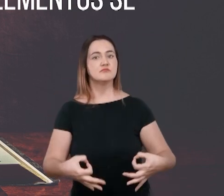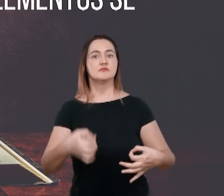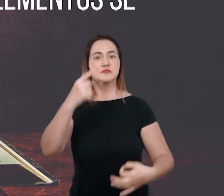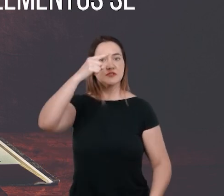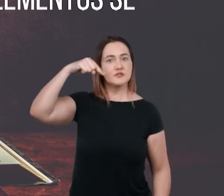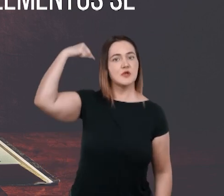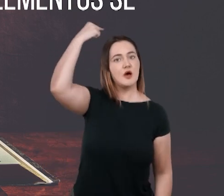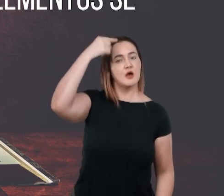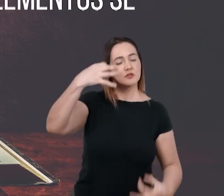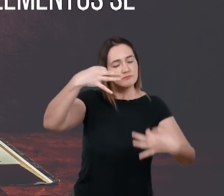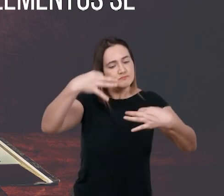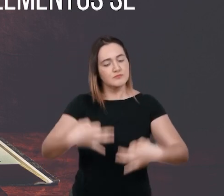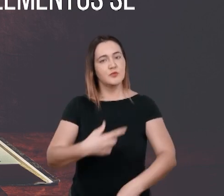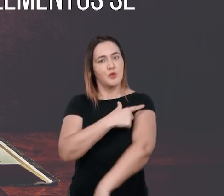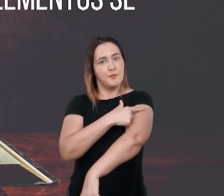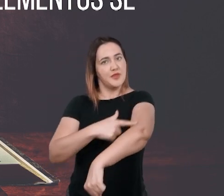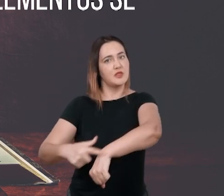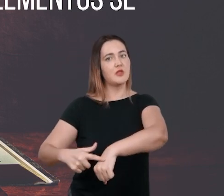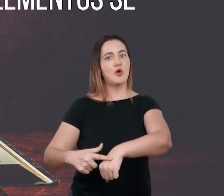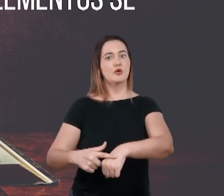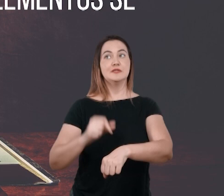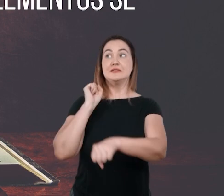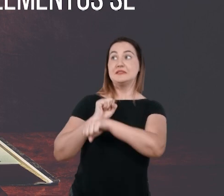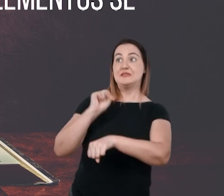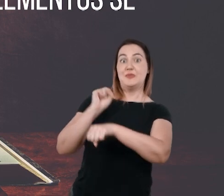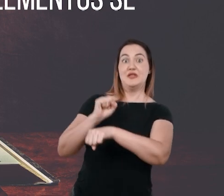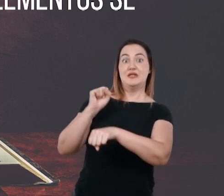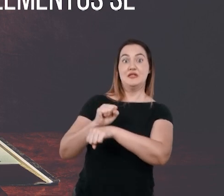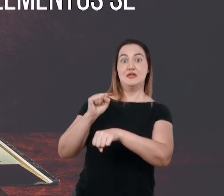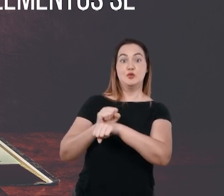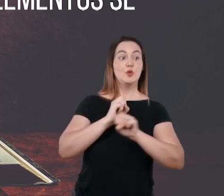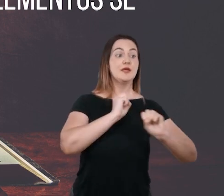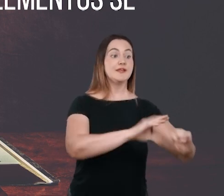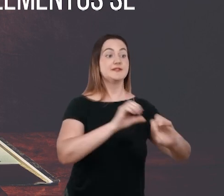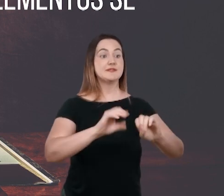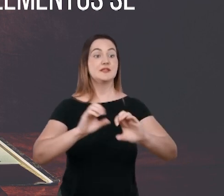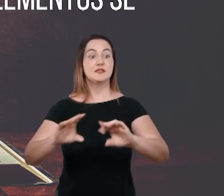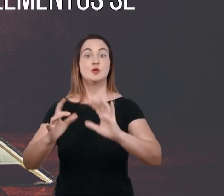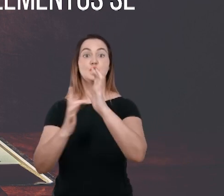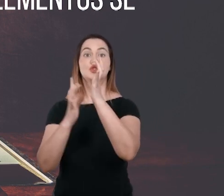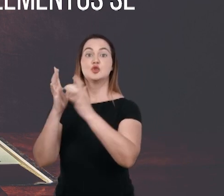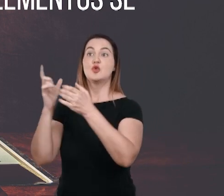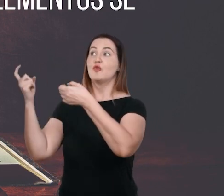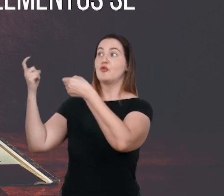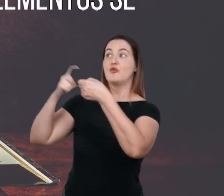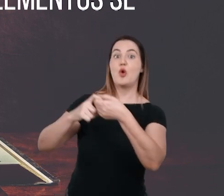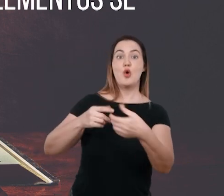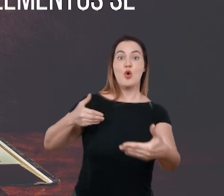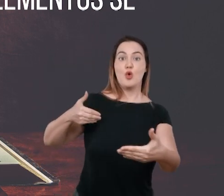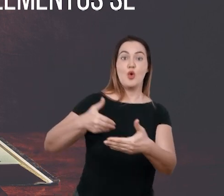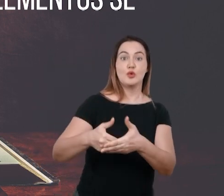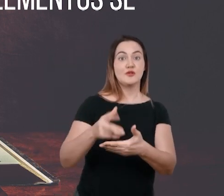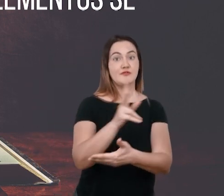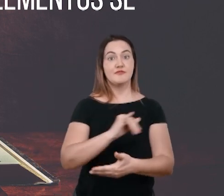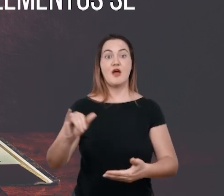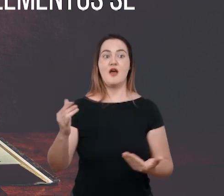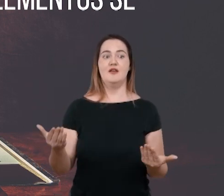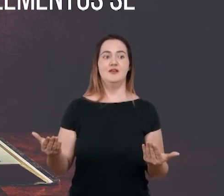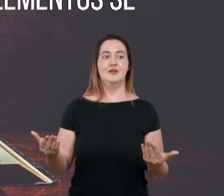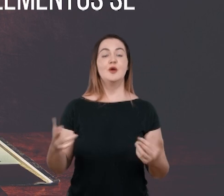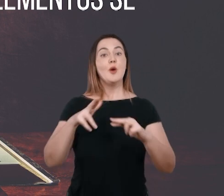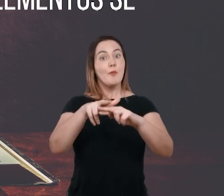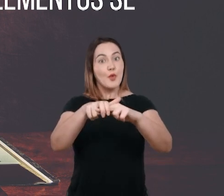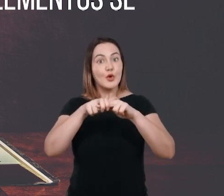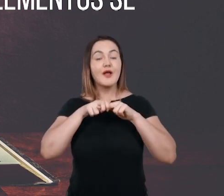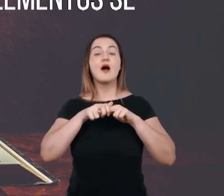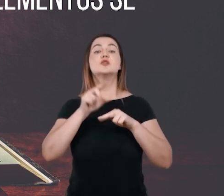maneira santa e piedosa, esperando e apressando a vinda do dia de Deus.